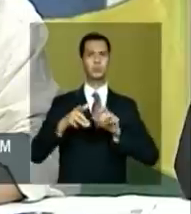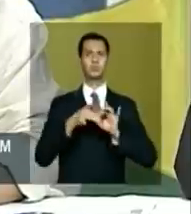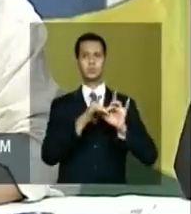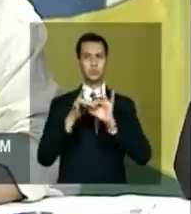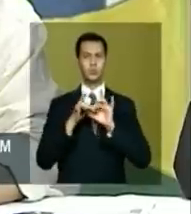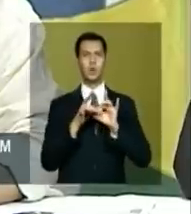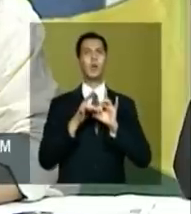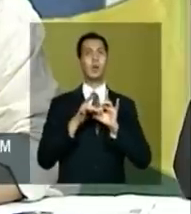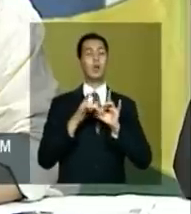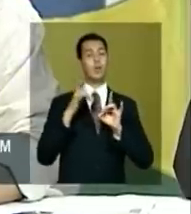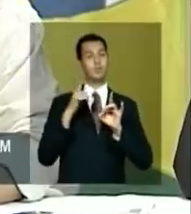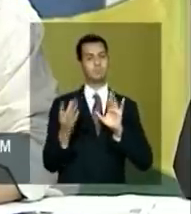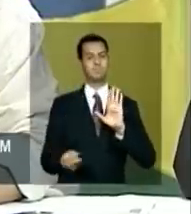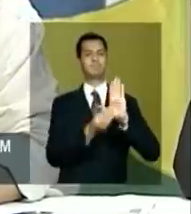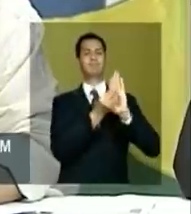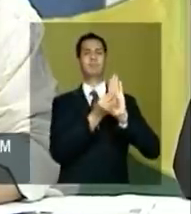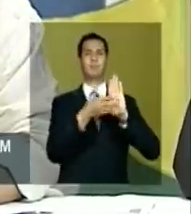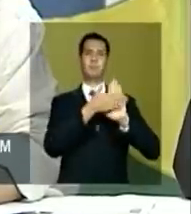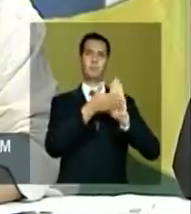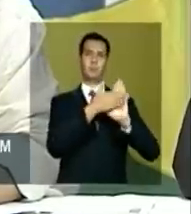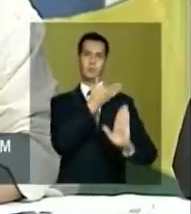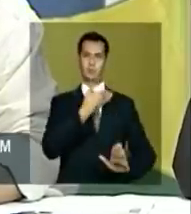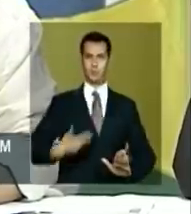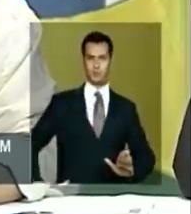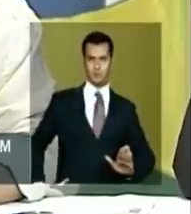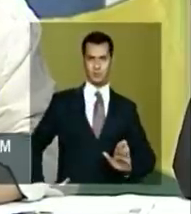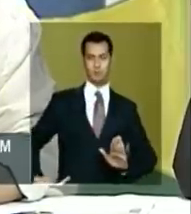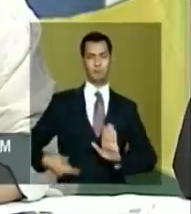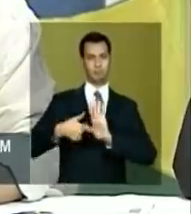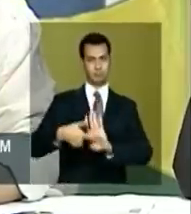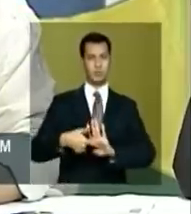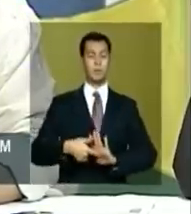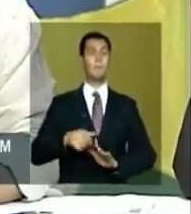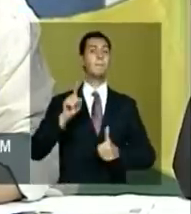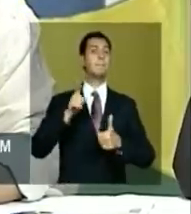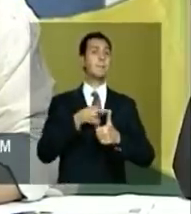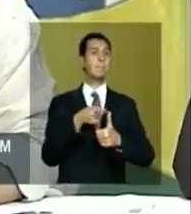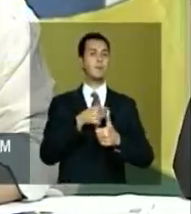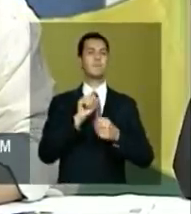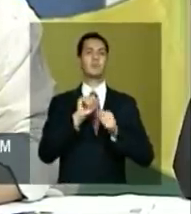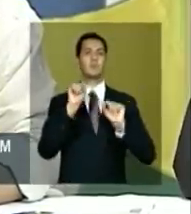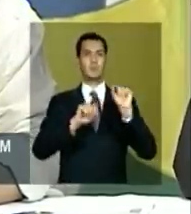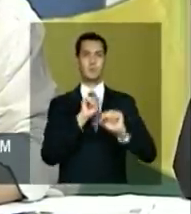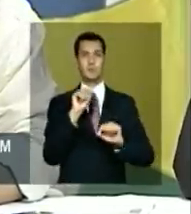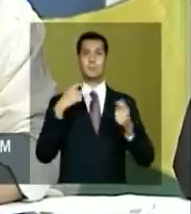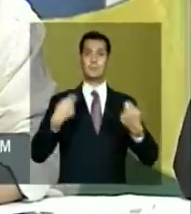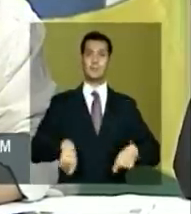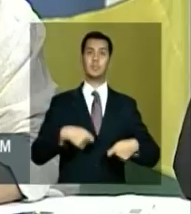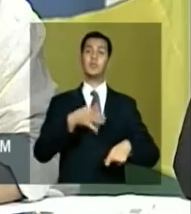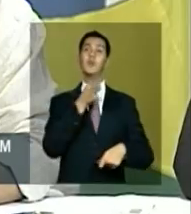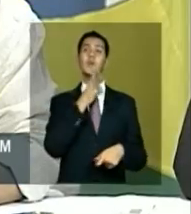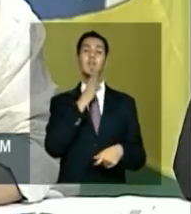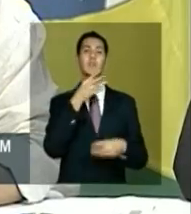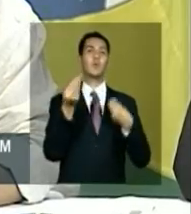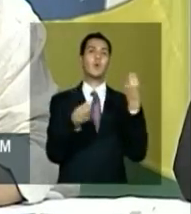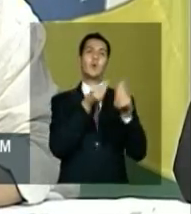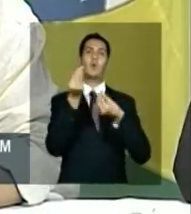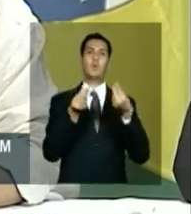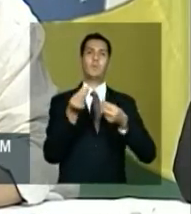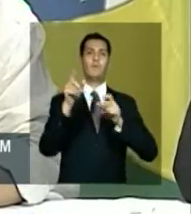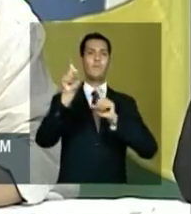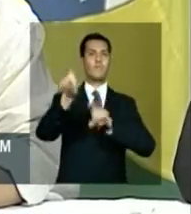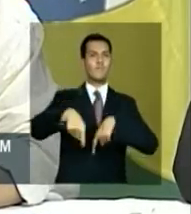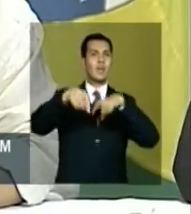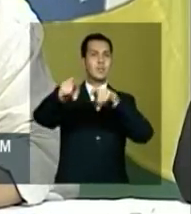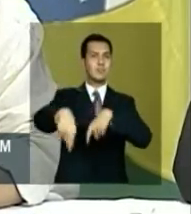na medida provisória e a primeira o primeiro exercício que foi feito foi conhecer a estrutura fundiária do Brasil